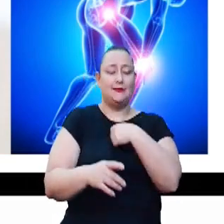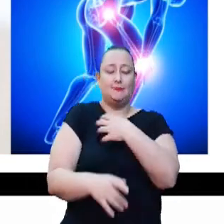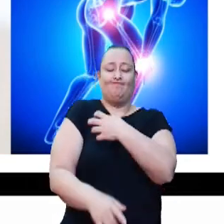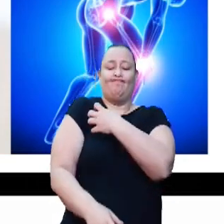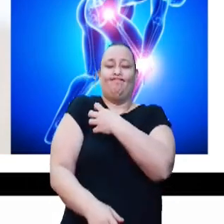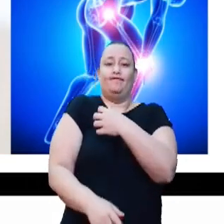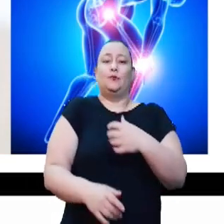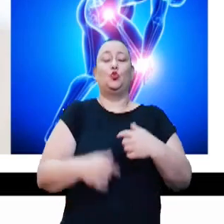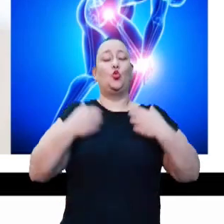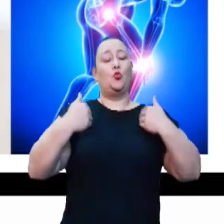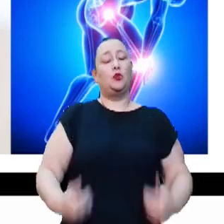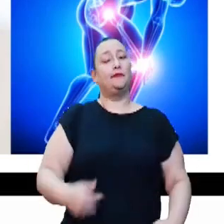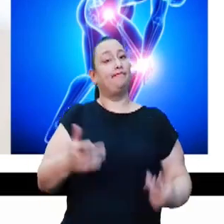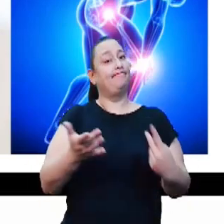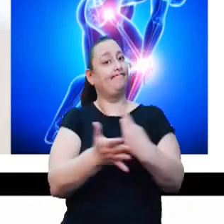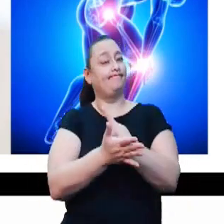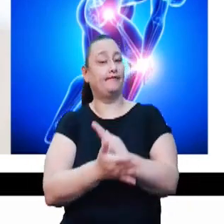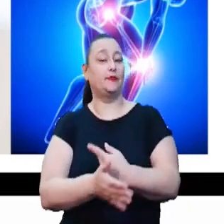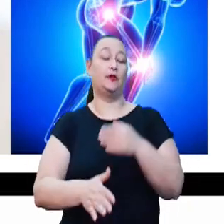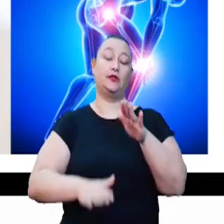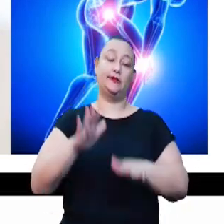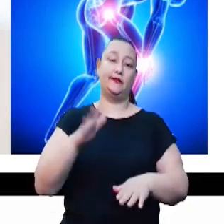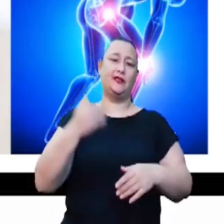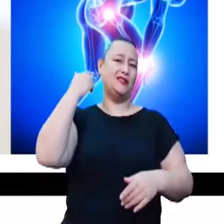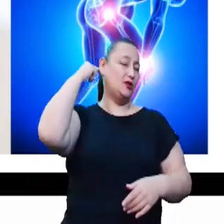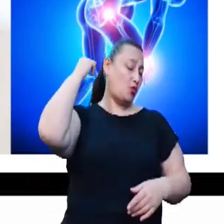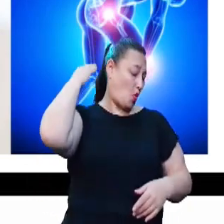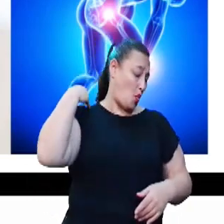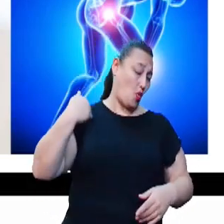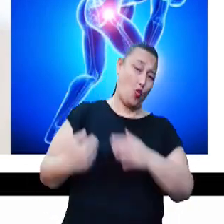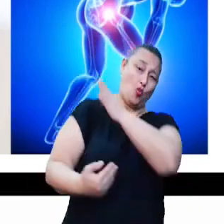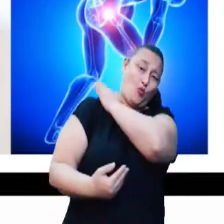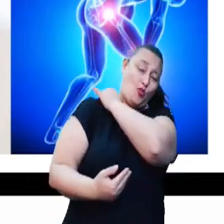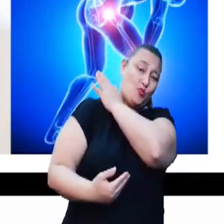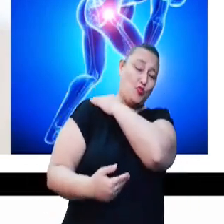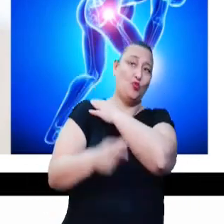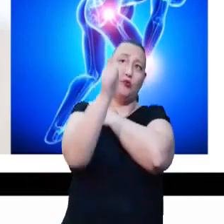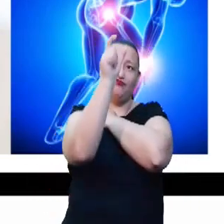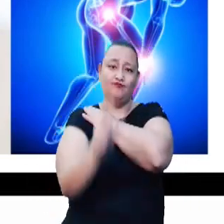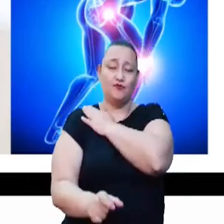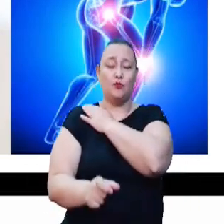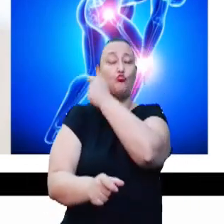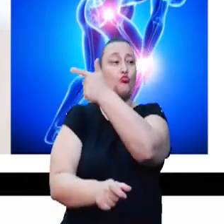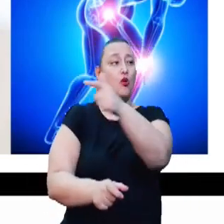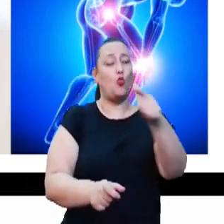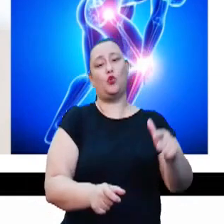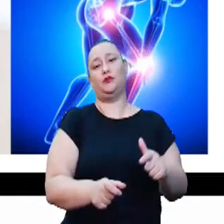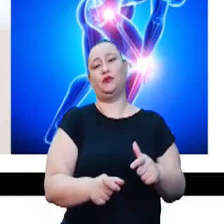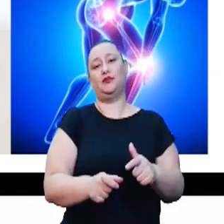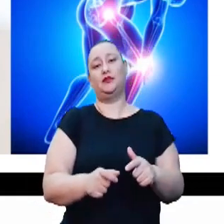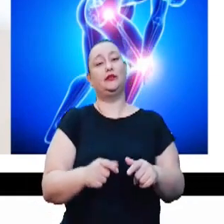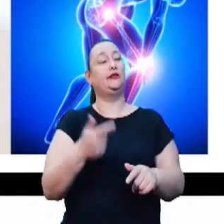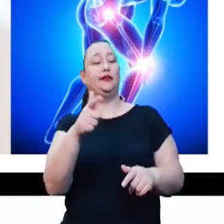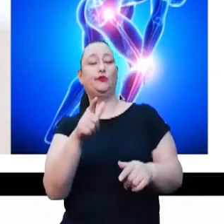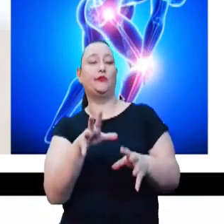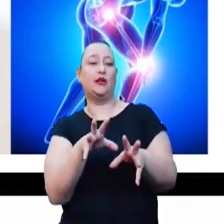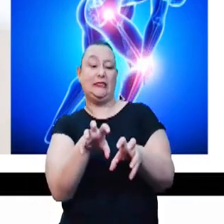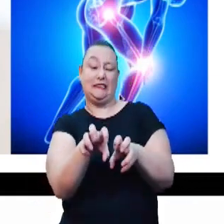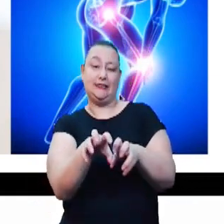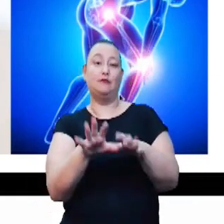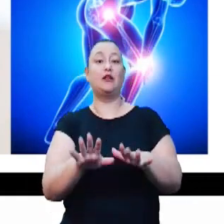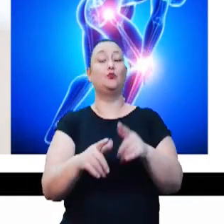postura inadequada, né? Então às vezes acaba doendo a coluna, acaba doendo uma outra região que não está espástica, mas por